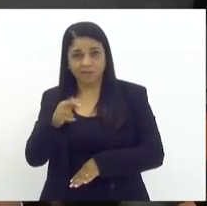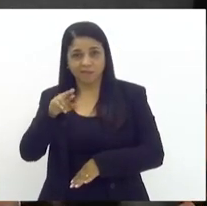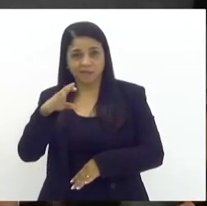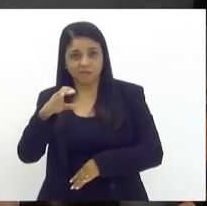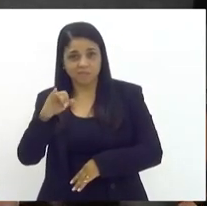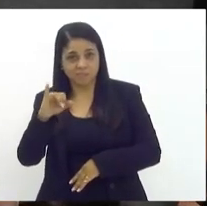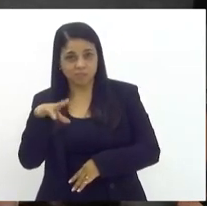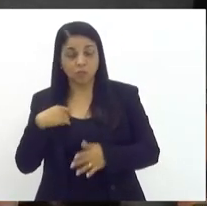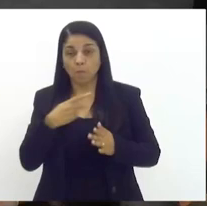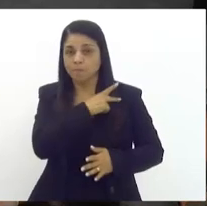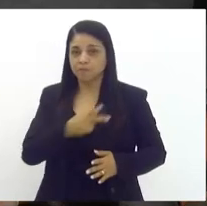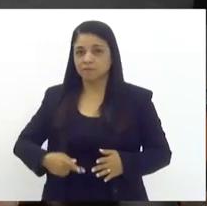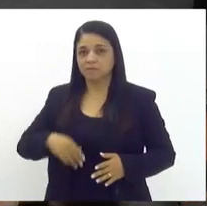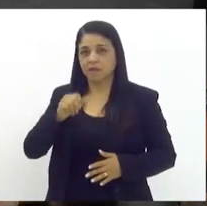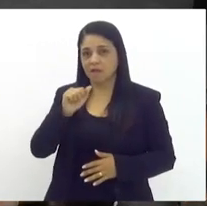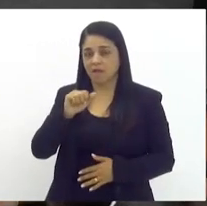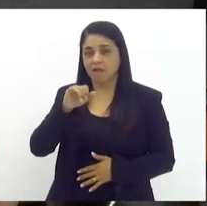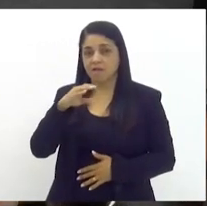acierj